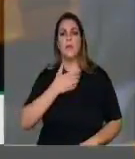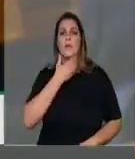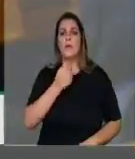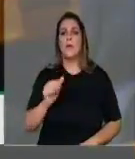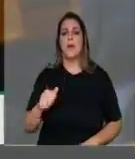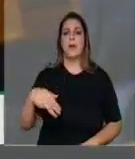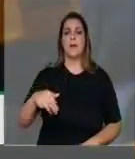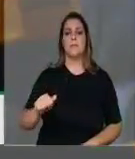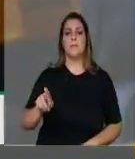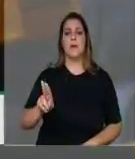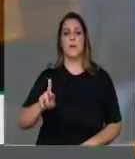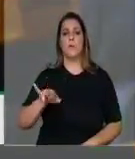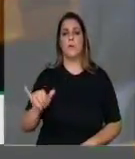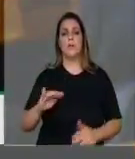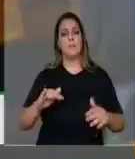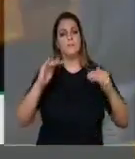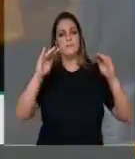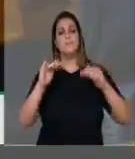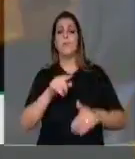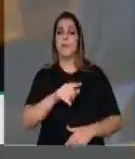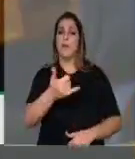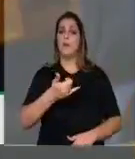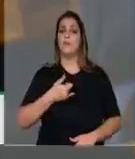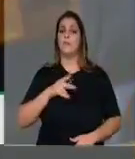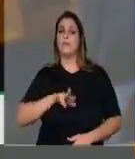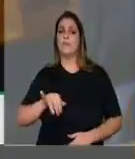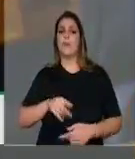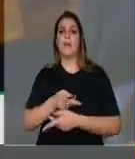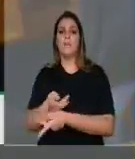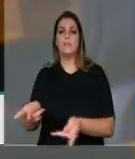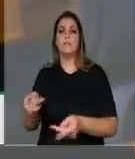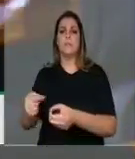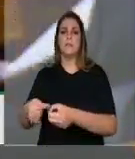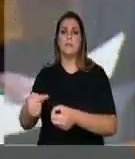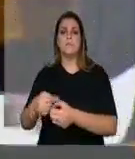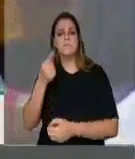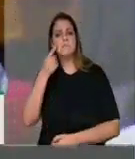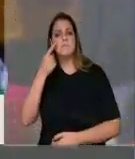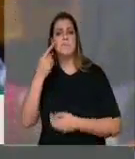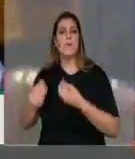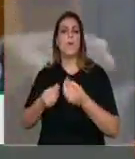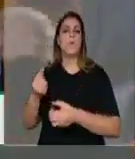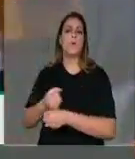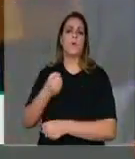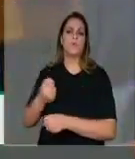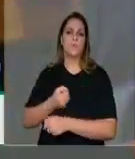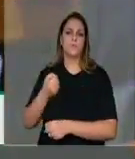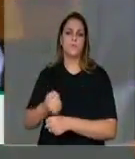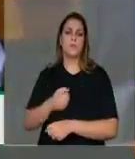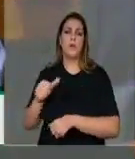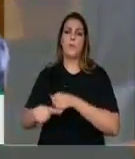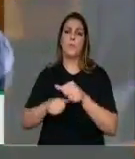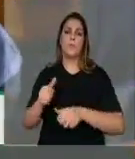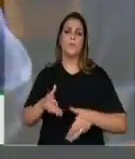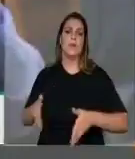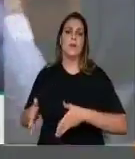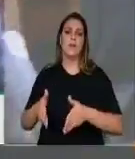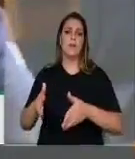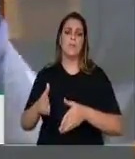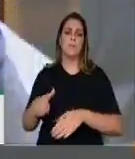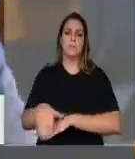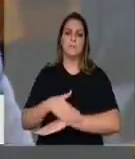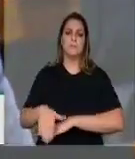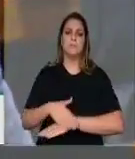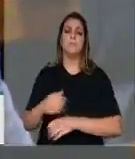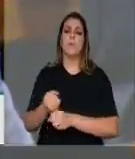ele levantou que vai estar fazendo em breve uma visita à cidade para ver essa construção, mudança do projeto